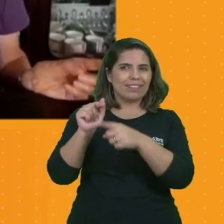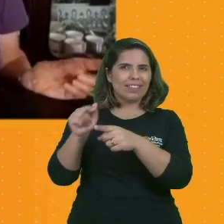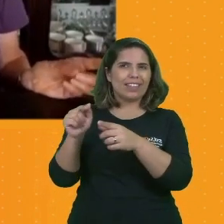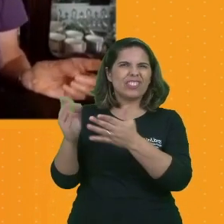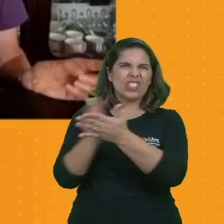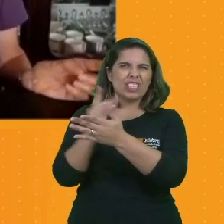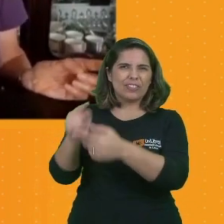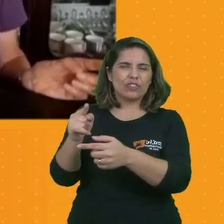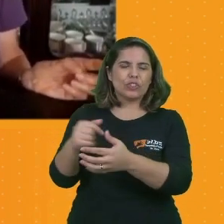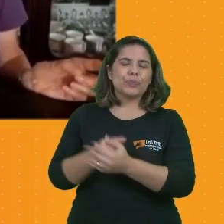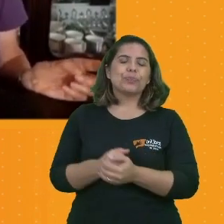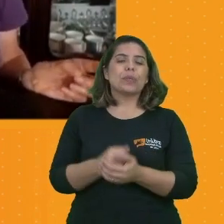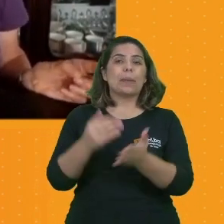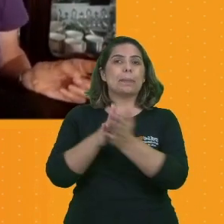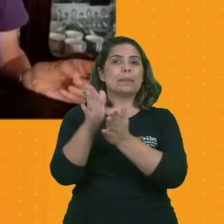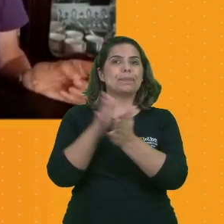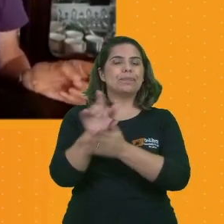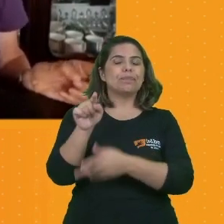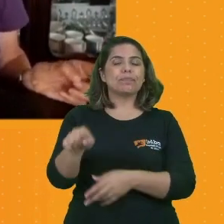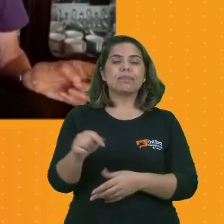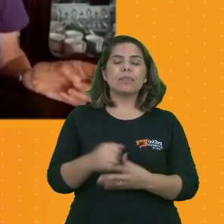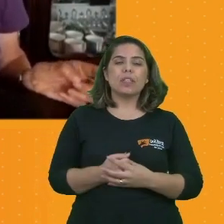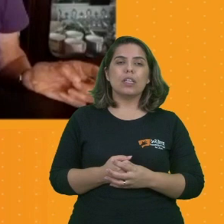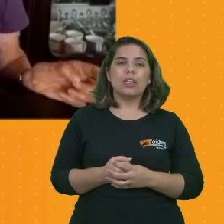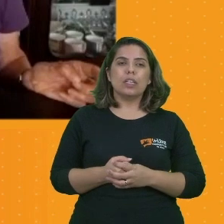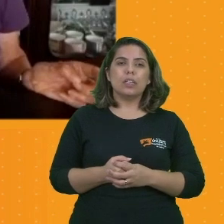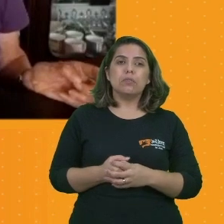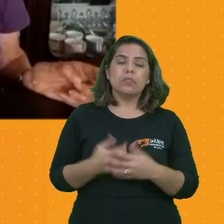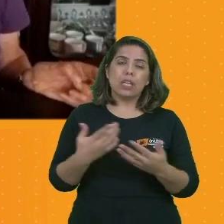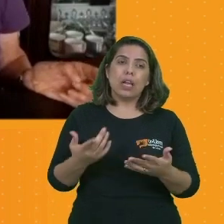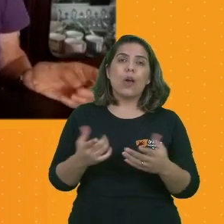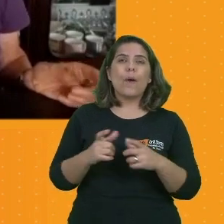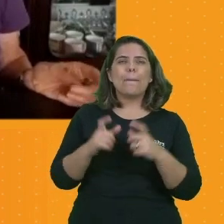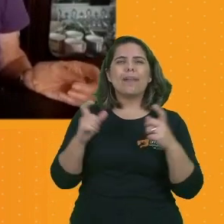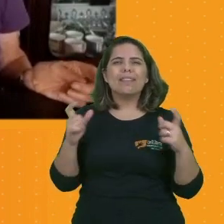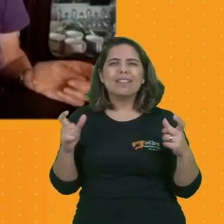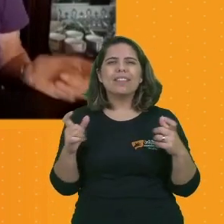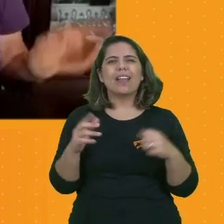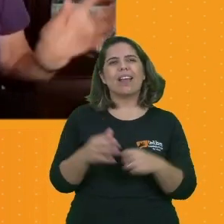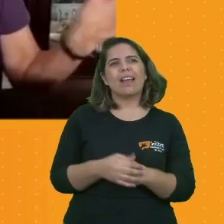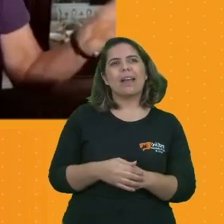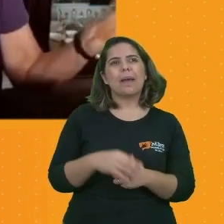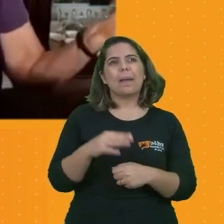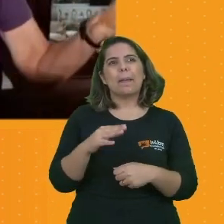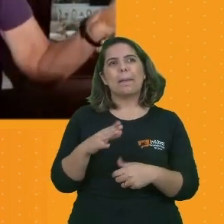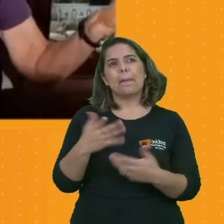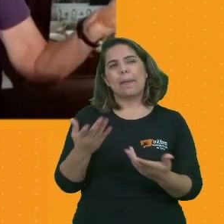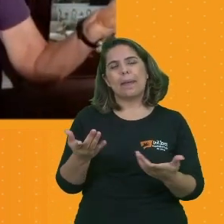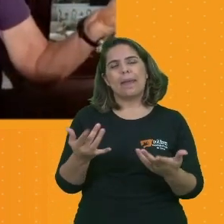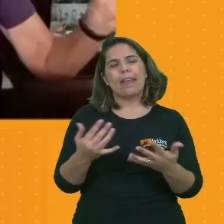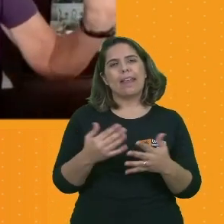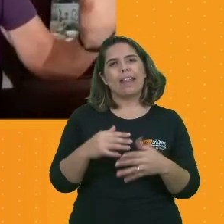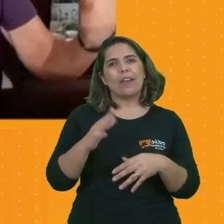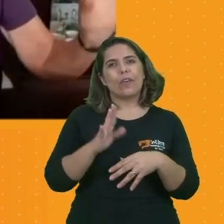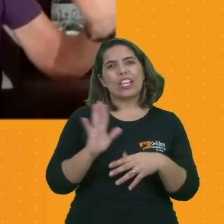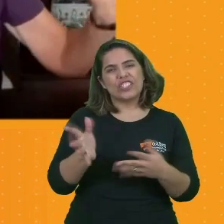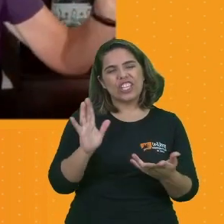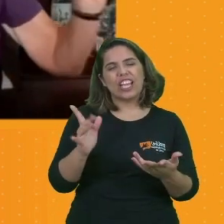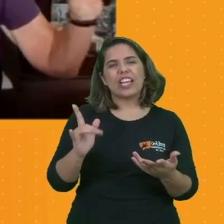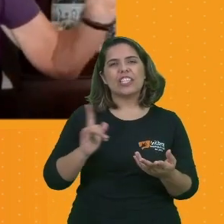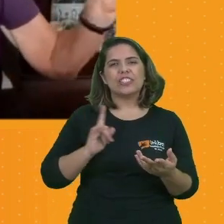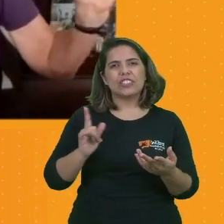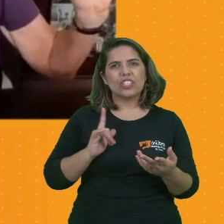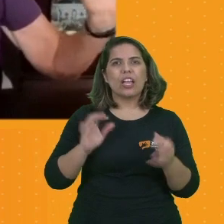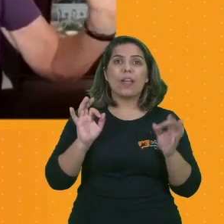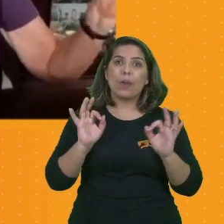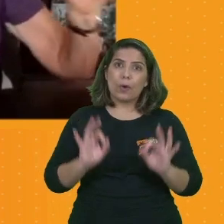representava acreditou era a aumentar um pouco o tempo filho o ter gente tinha